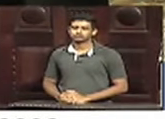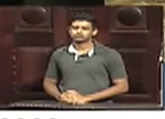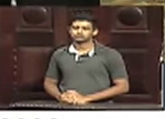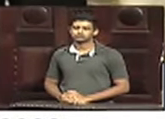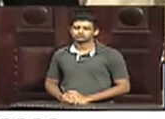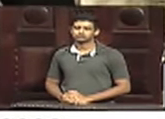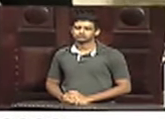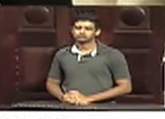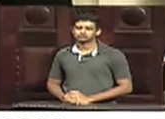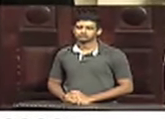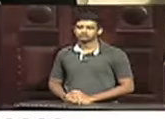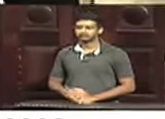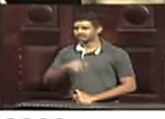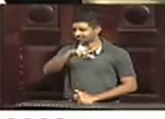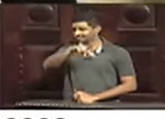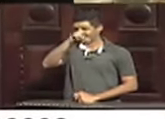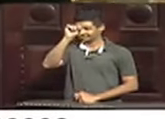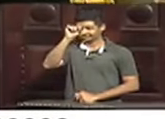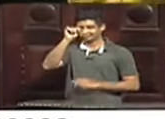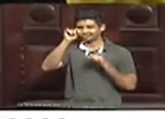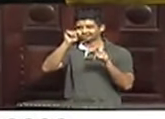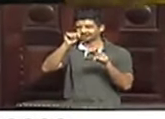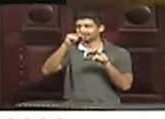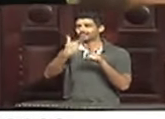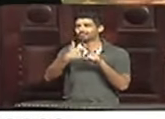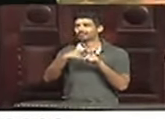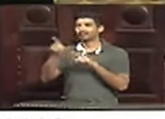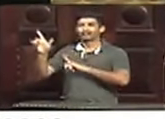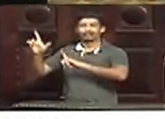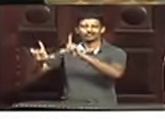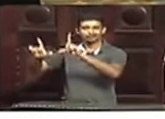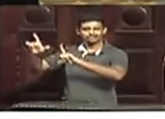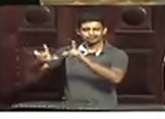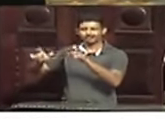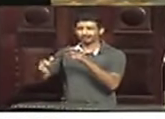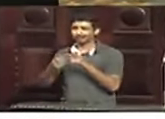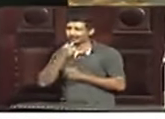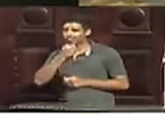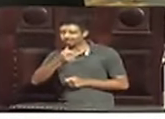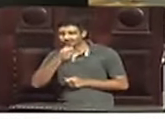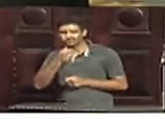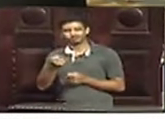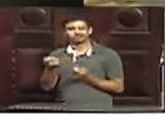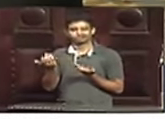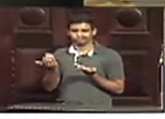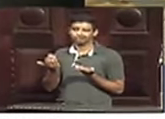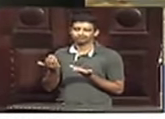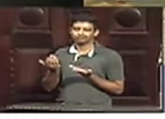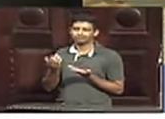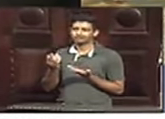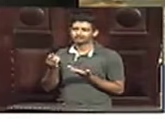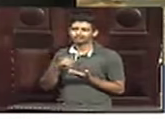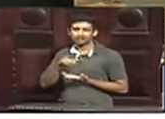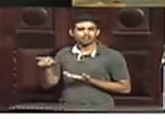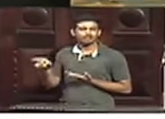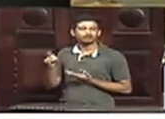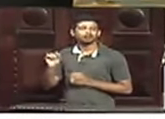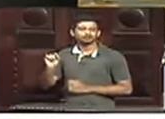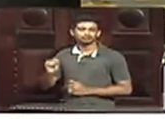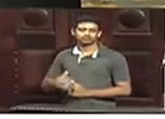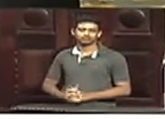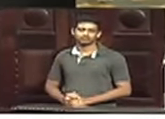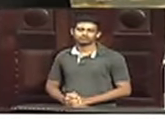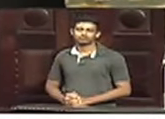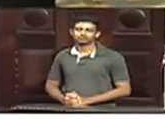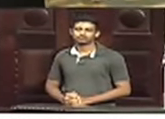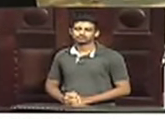porque, infelizmente, a imprensa, a televisão e os jornais não